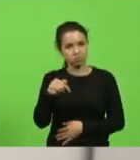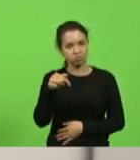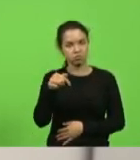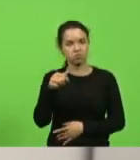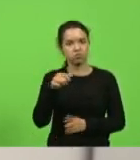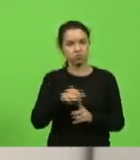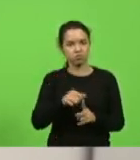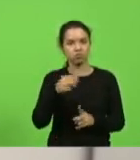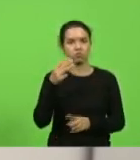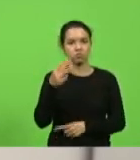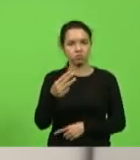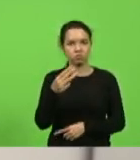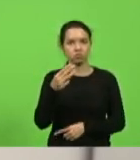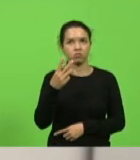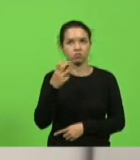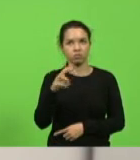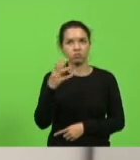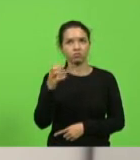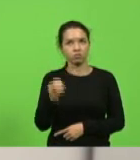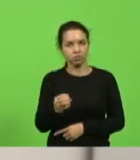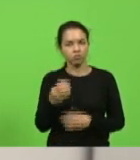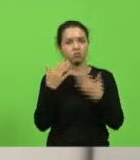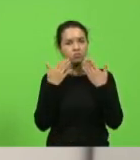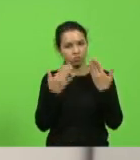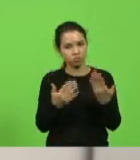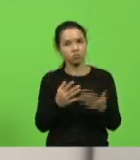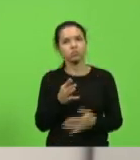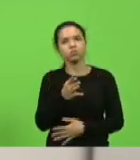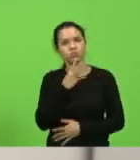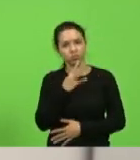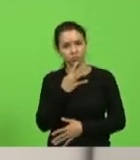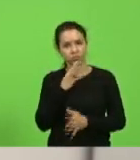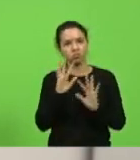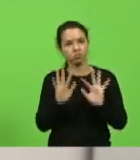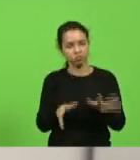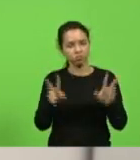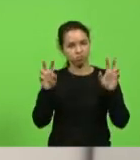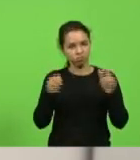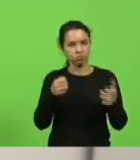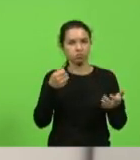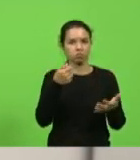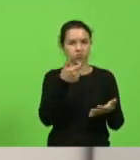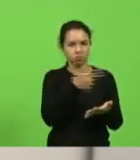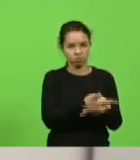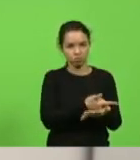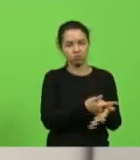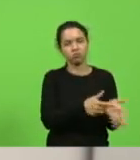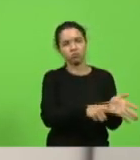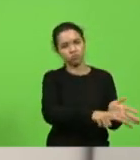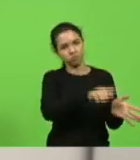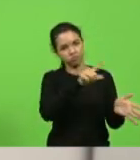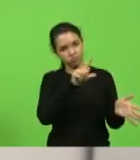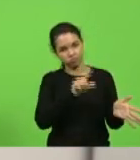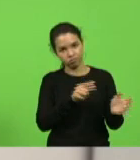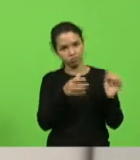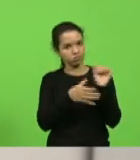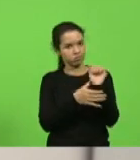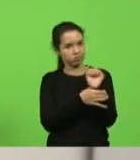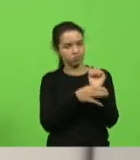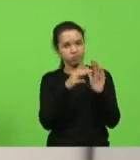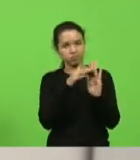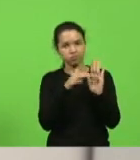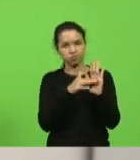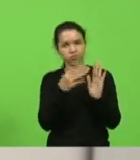27/3/2020, já demonstrou que tinha conhecimento sobre a aquisição, mediante pagamento antecipado e sem garantias, dos